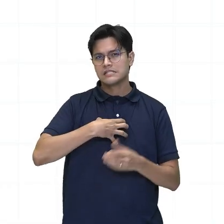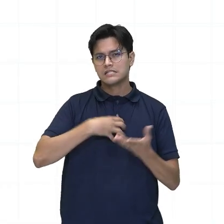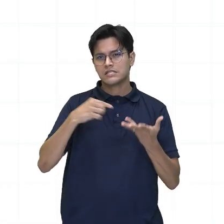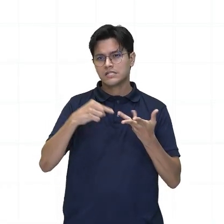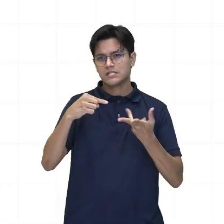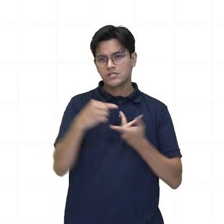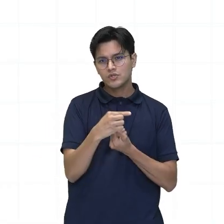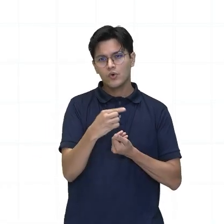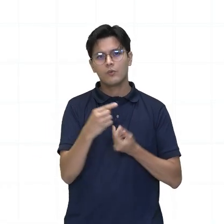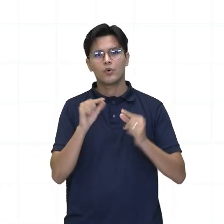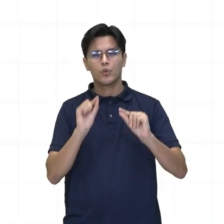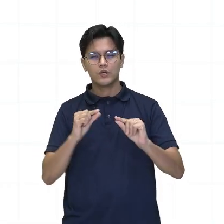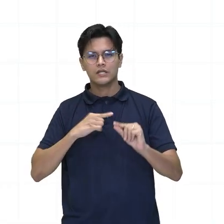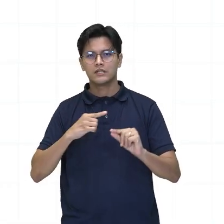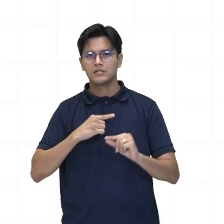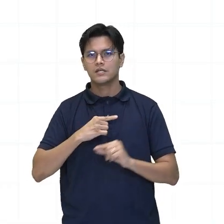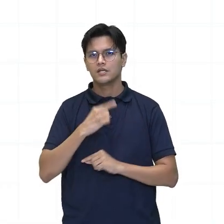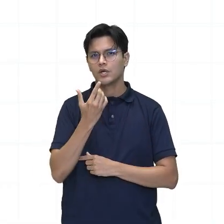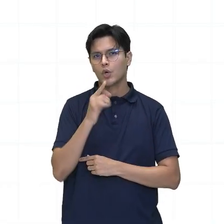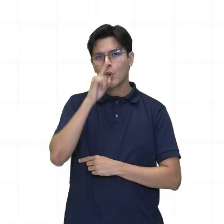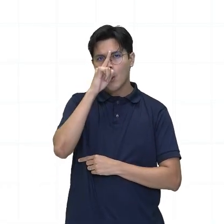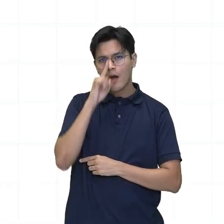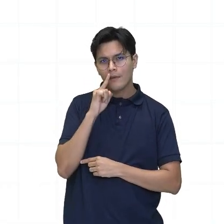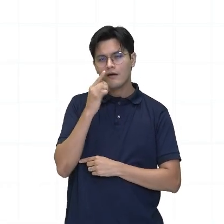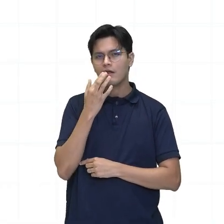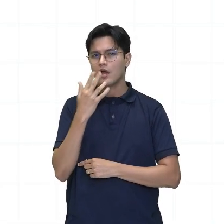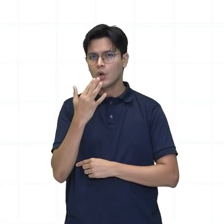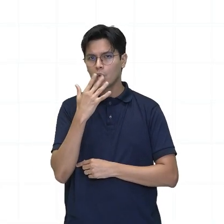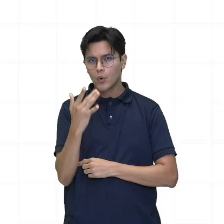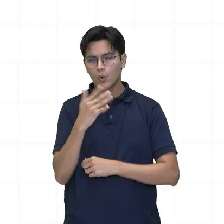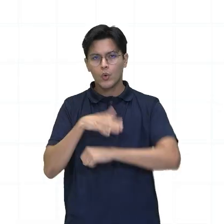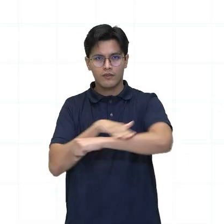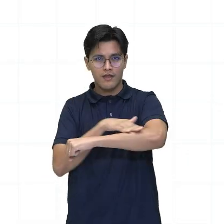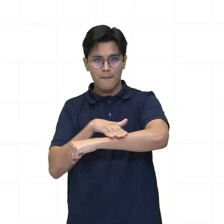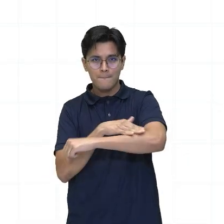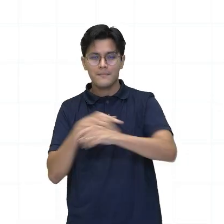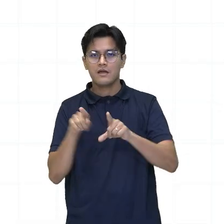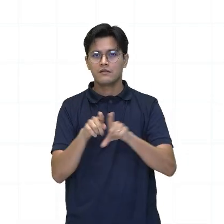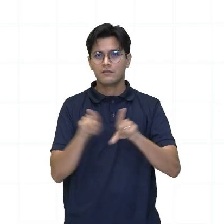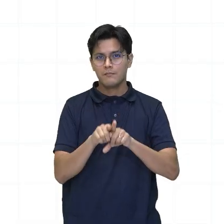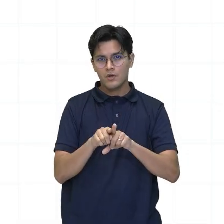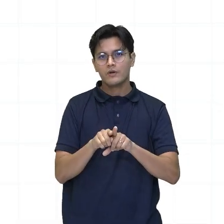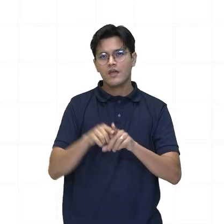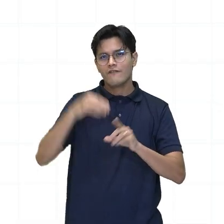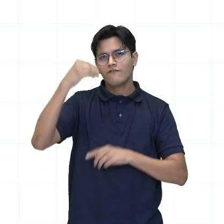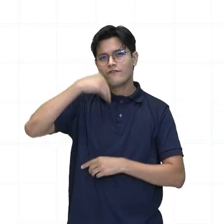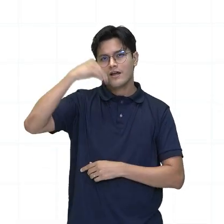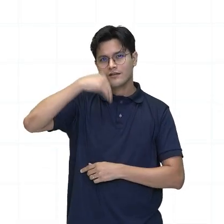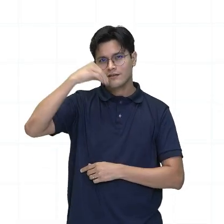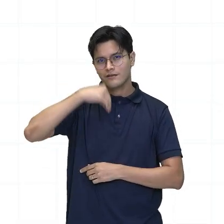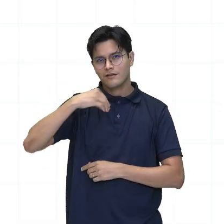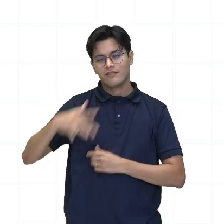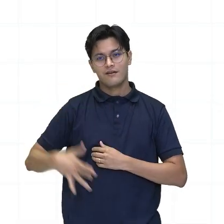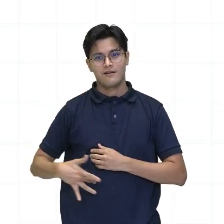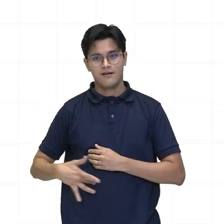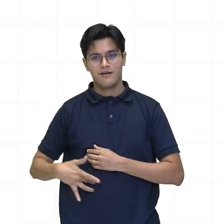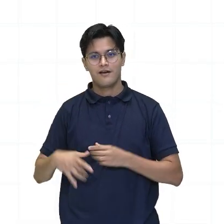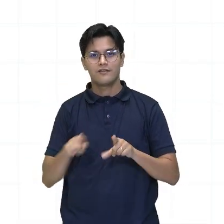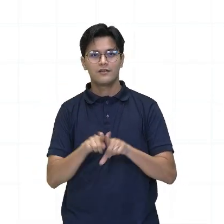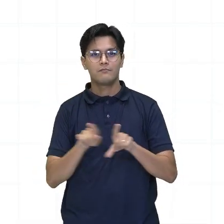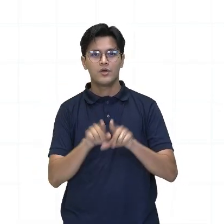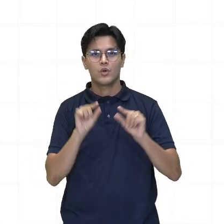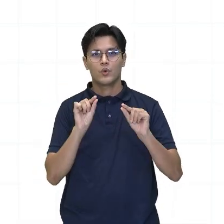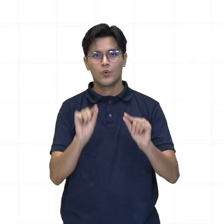icterícia, que é aquela cor amarelada, né, da pele, insuficiência renal, olha só como está ficando grave,